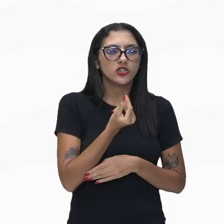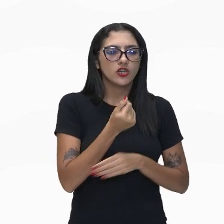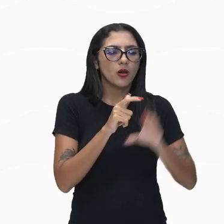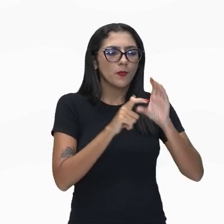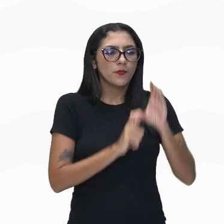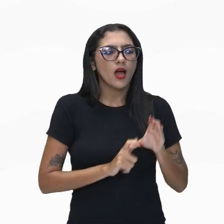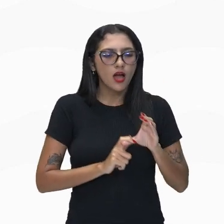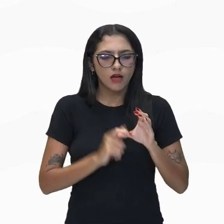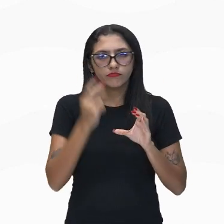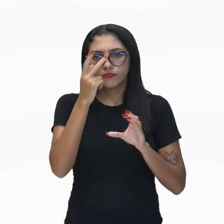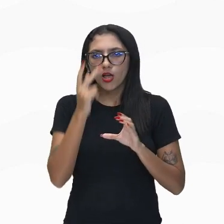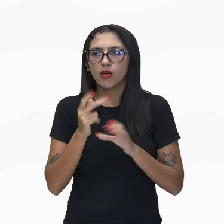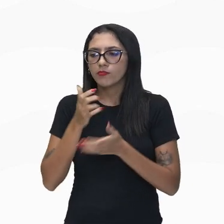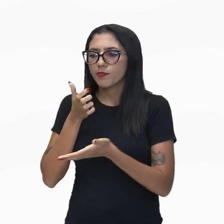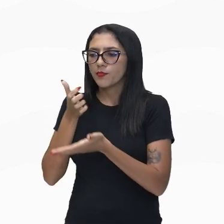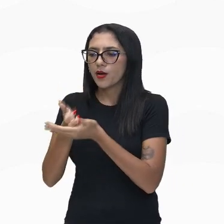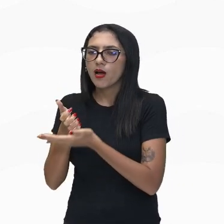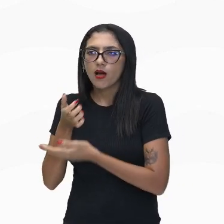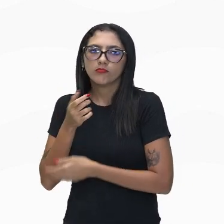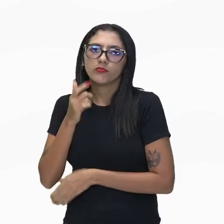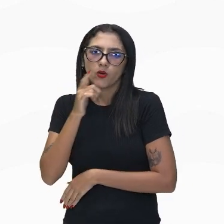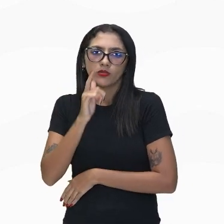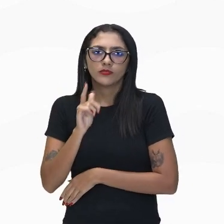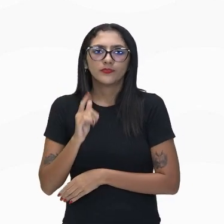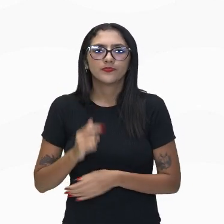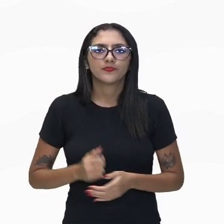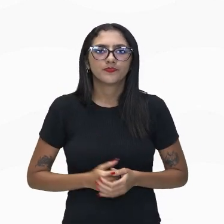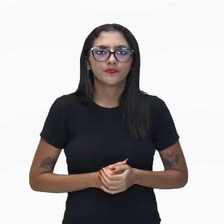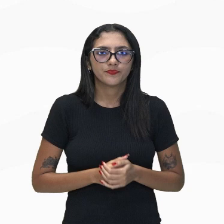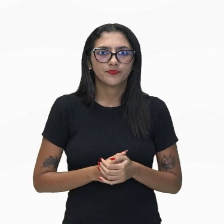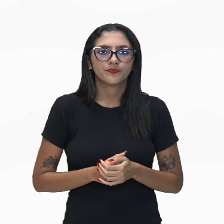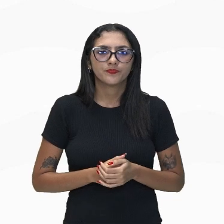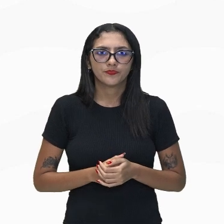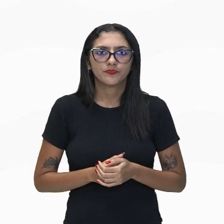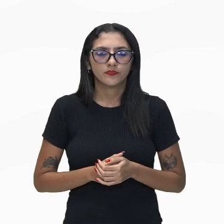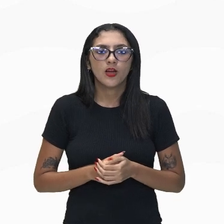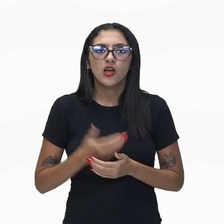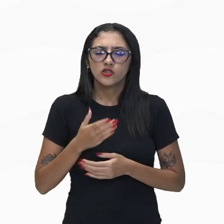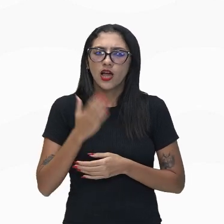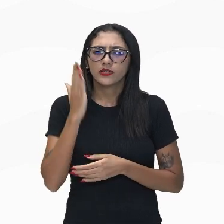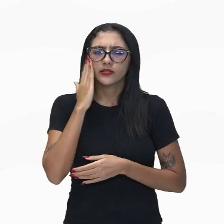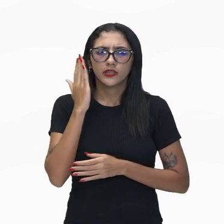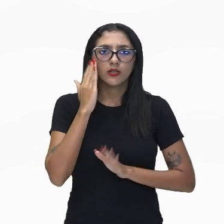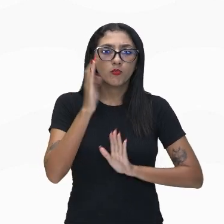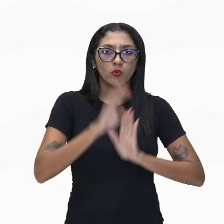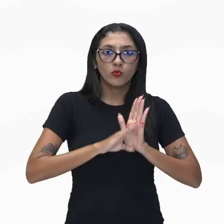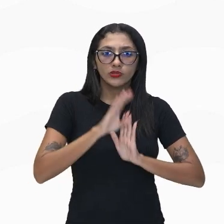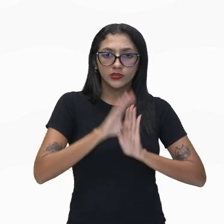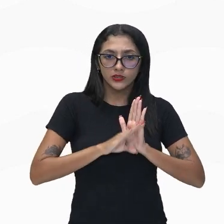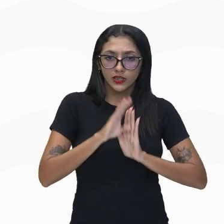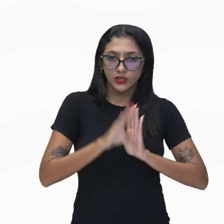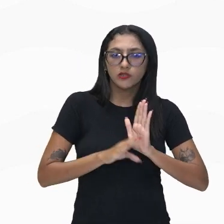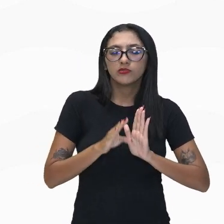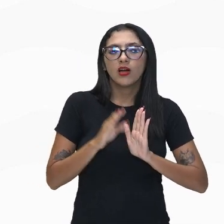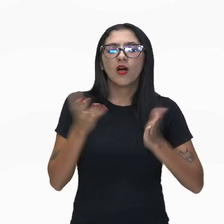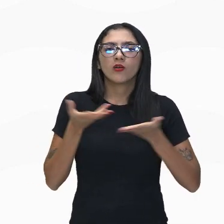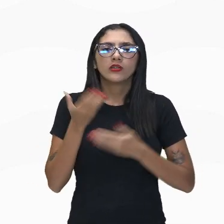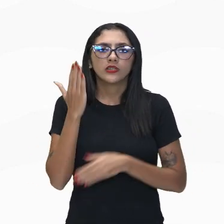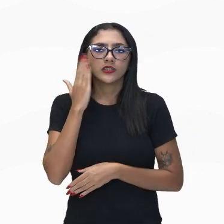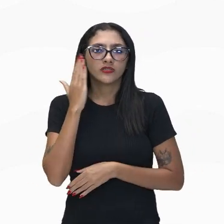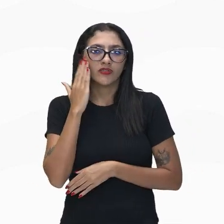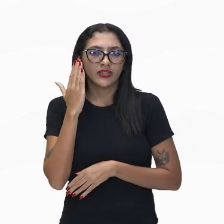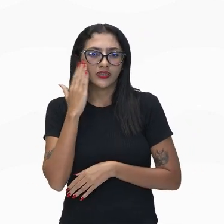objetivos. Partindo deste princípio, vamos conhecer algumas modalidades de crédito, suas vantagens